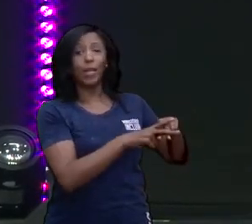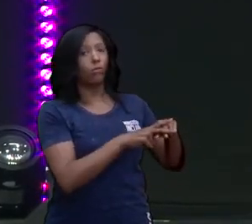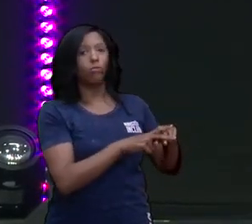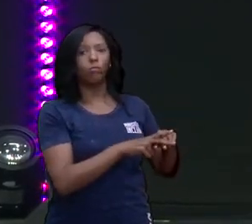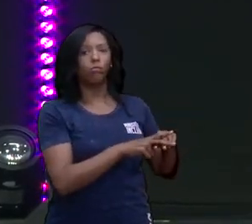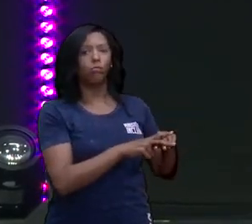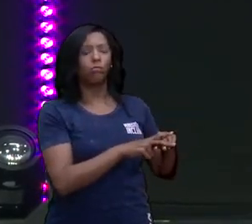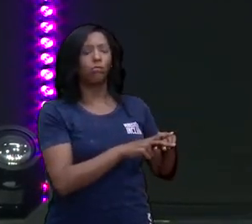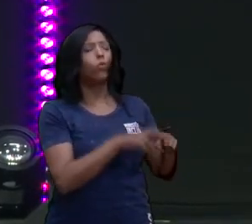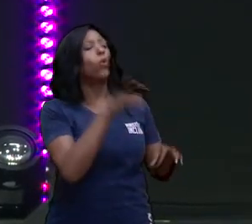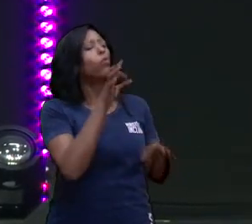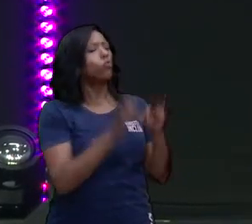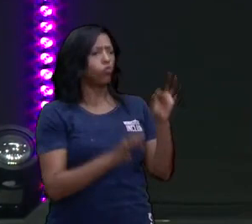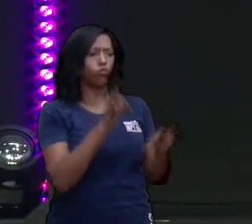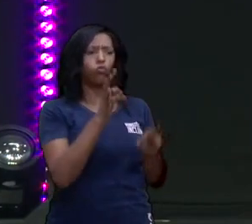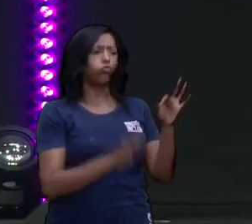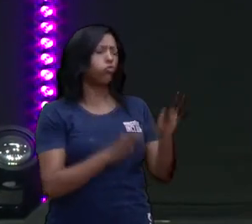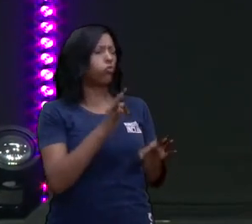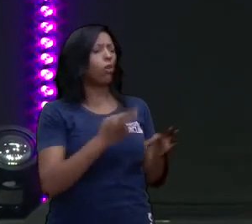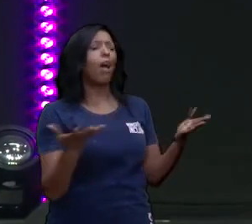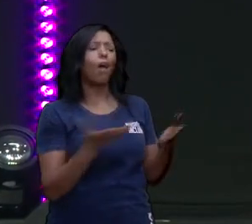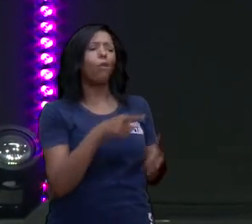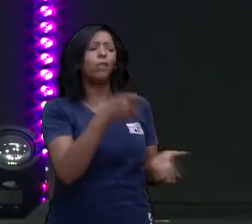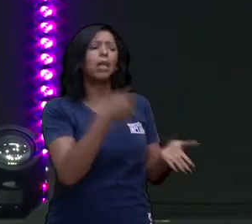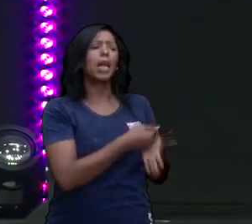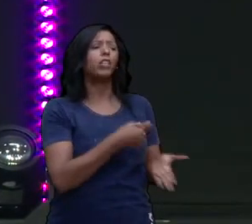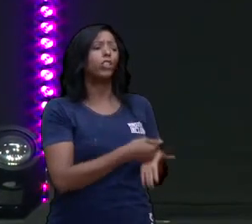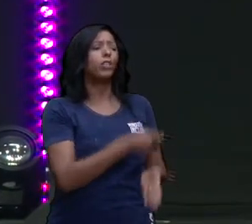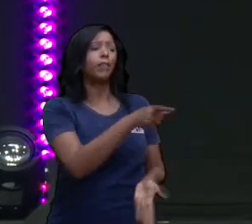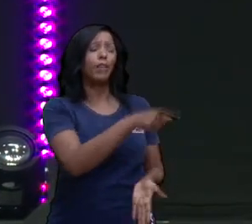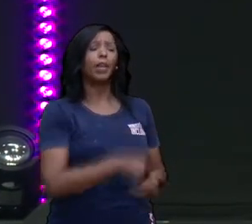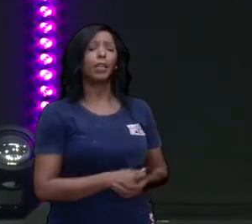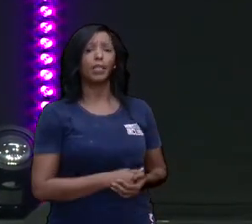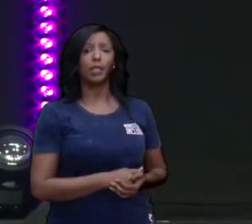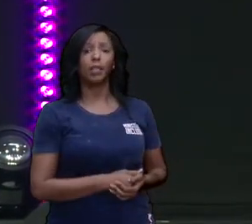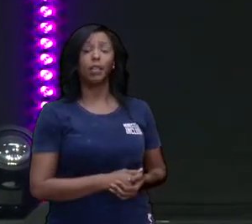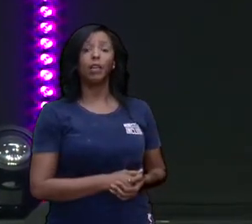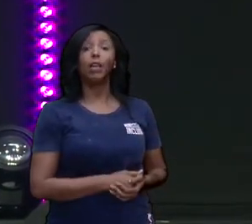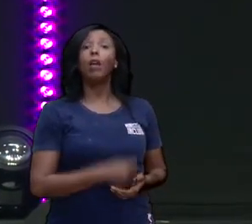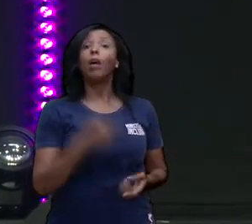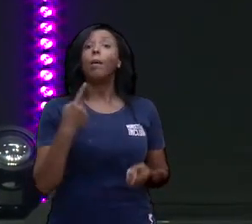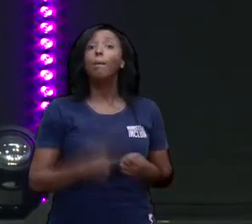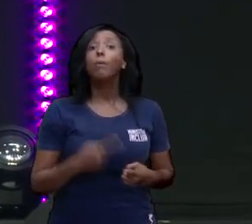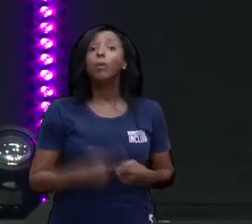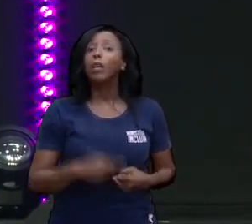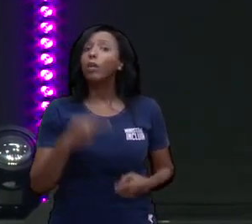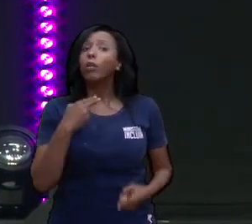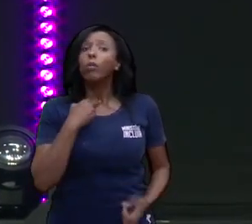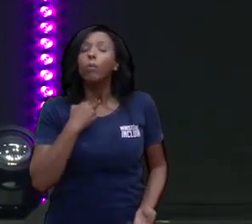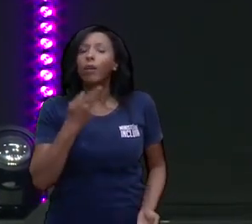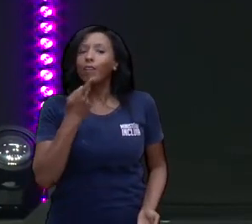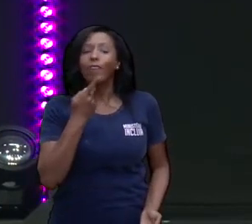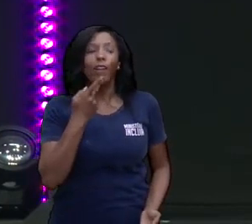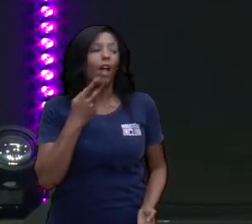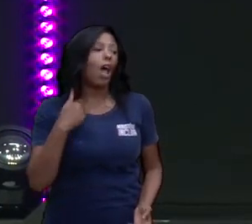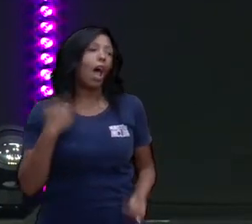condenados porque ninguém pode chamar de ideologia O que é vandalismo